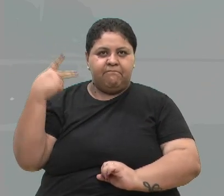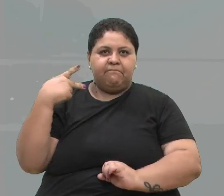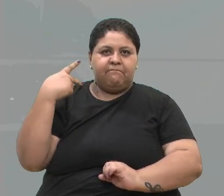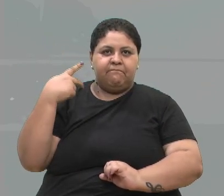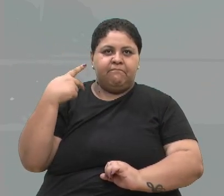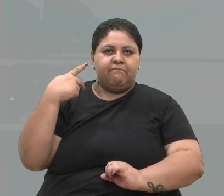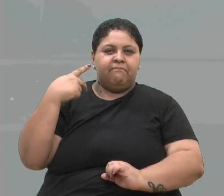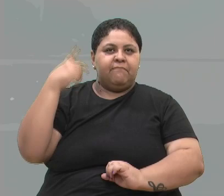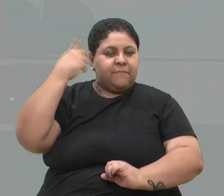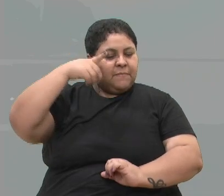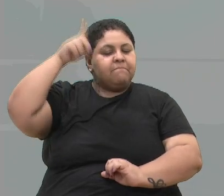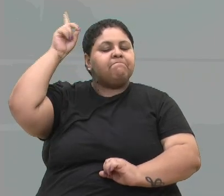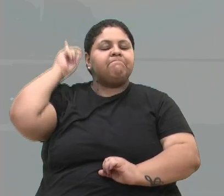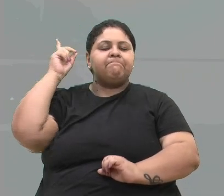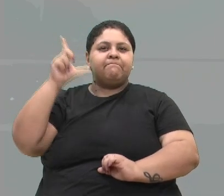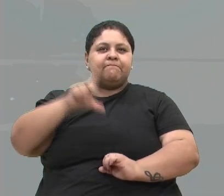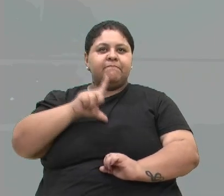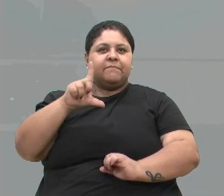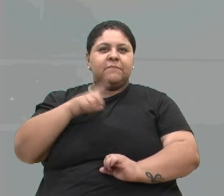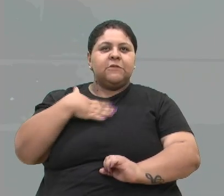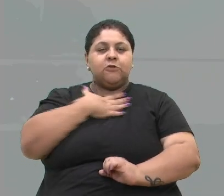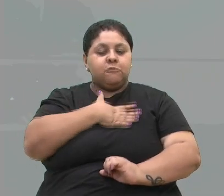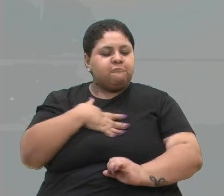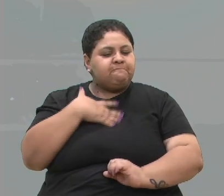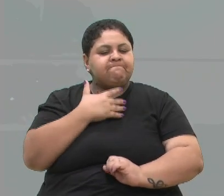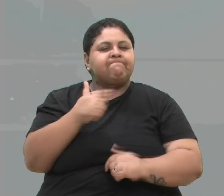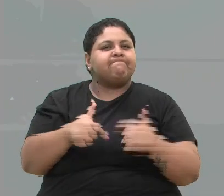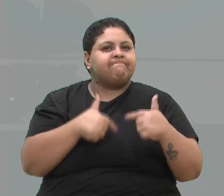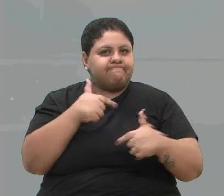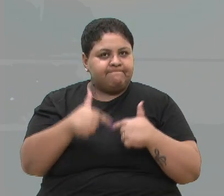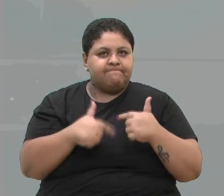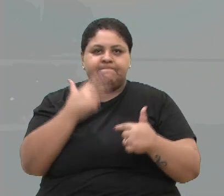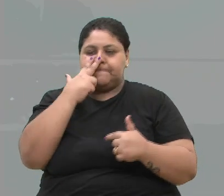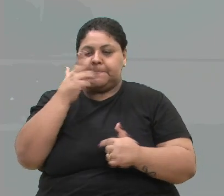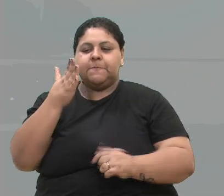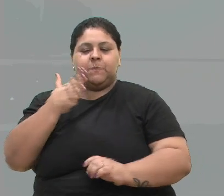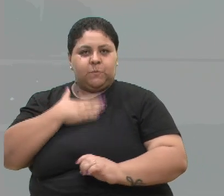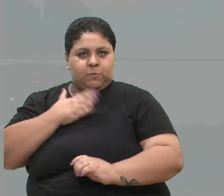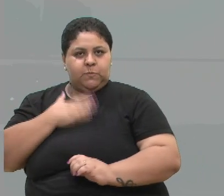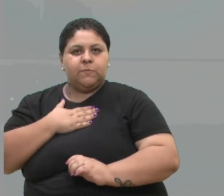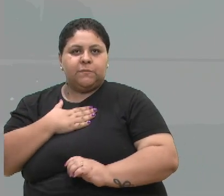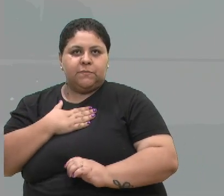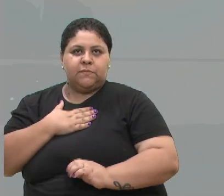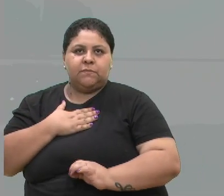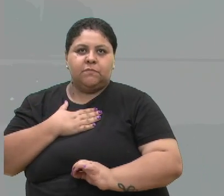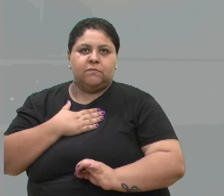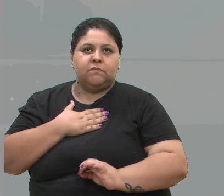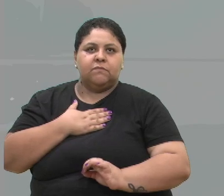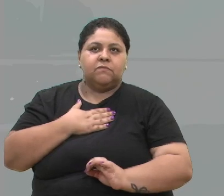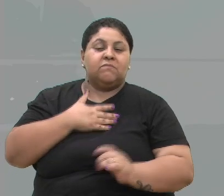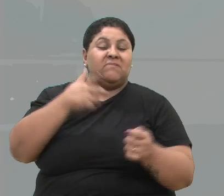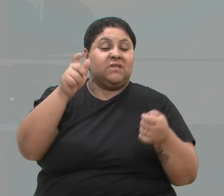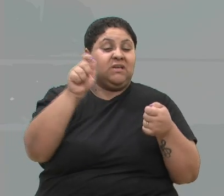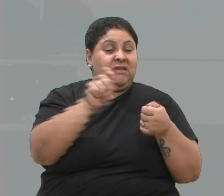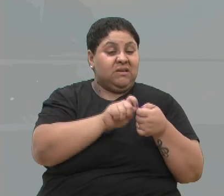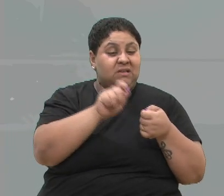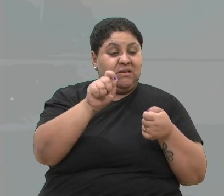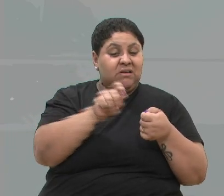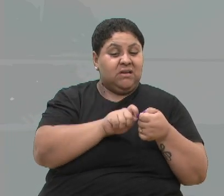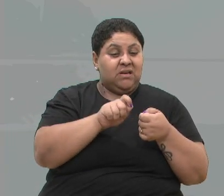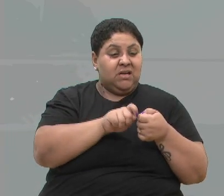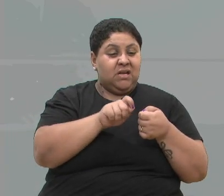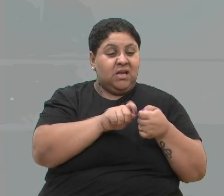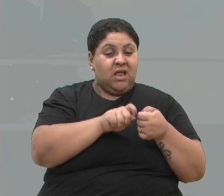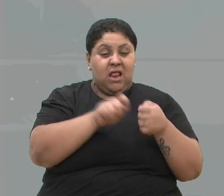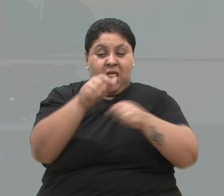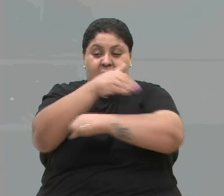Lucas Dil, que tem uma maneira de trabalhar que nem esse vereador, que ele vai para a